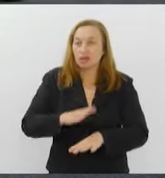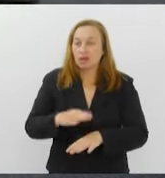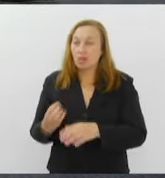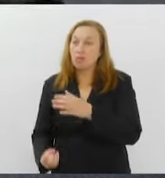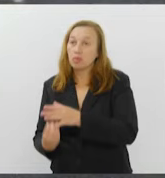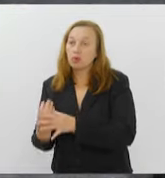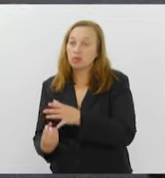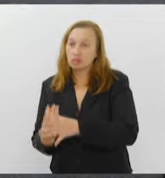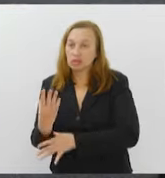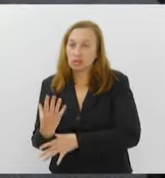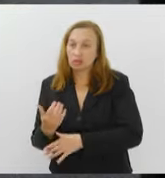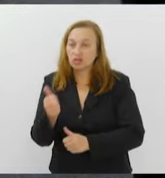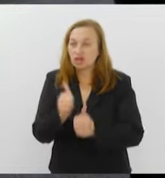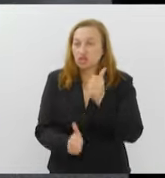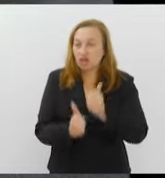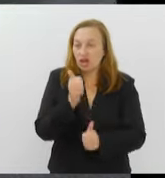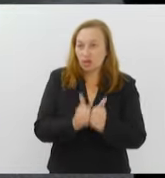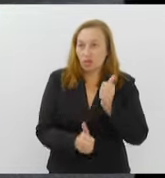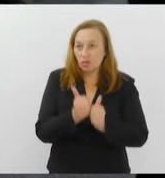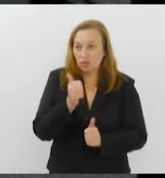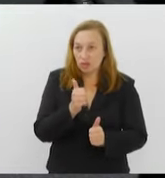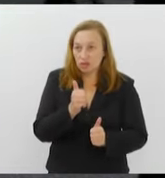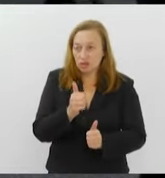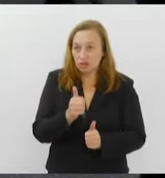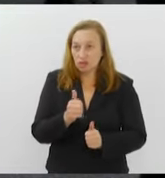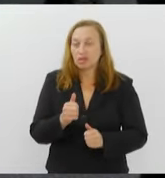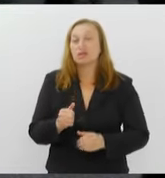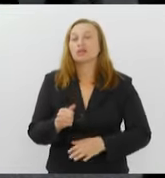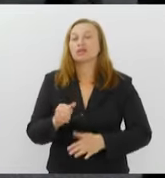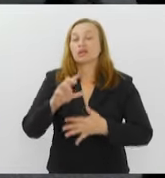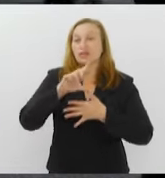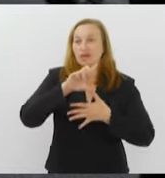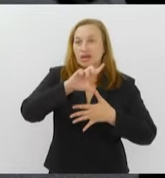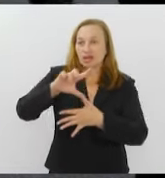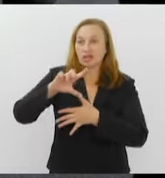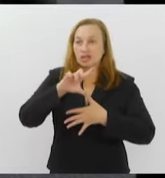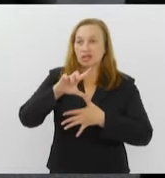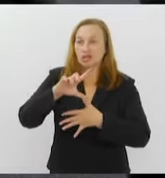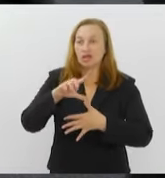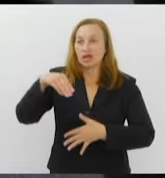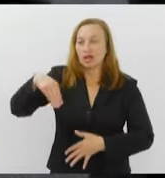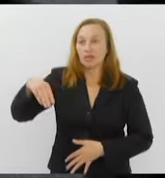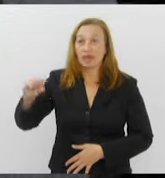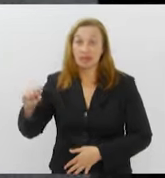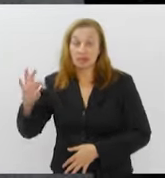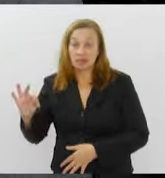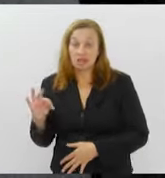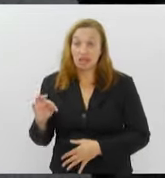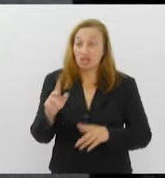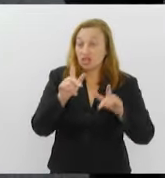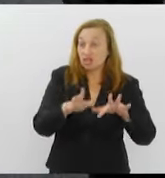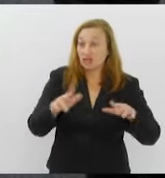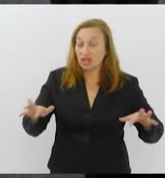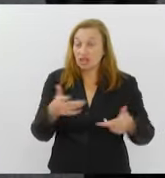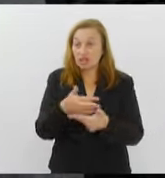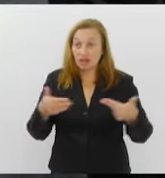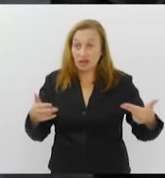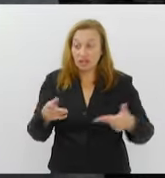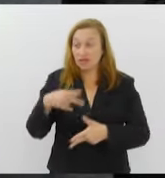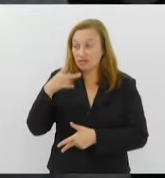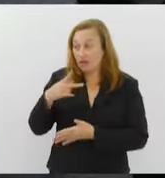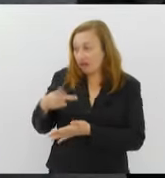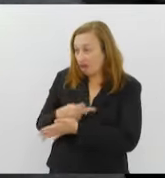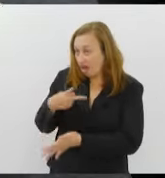arroz orgânico da América Latina. O MST, diferente de muito que se fala